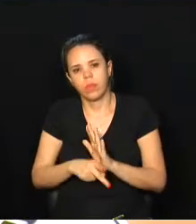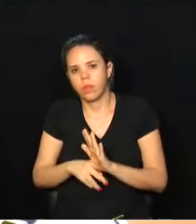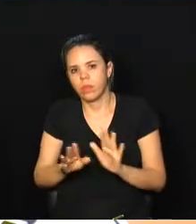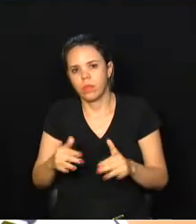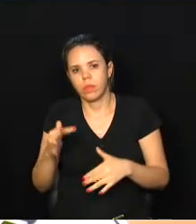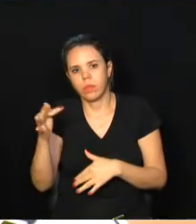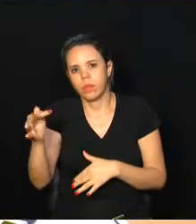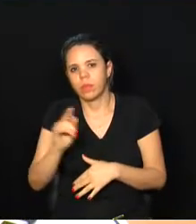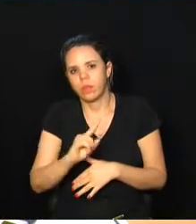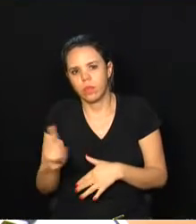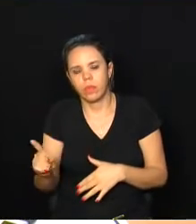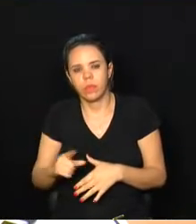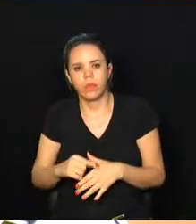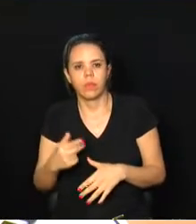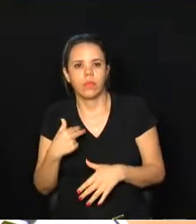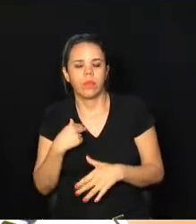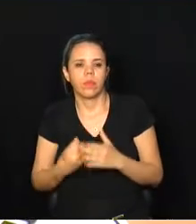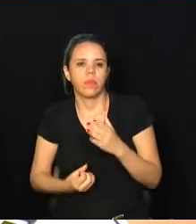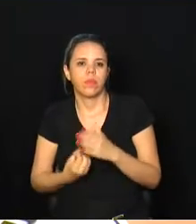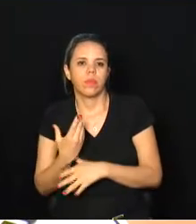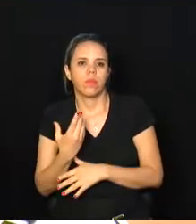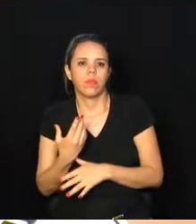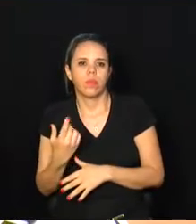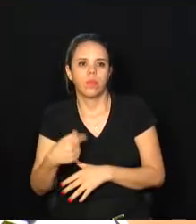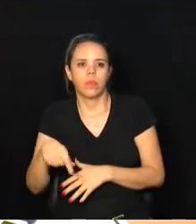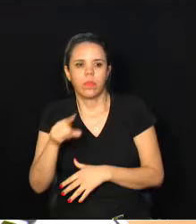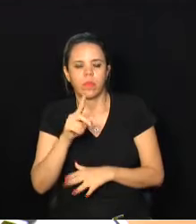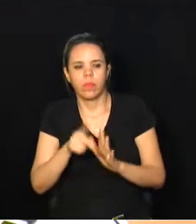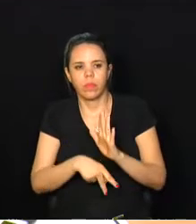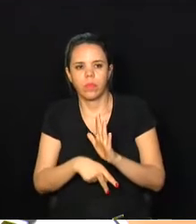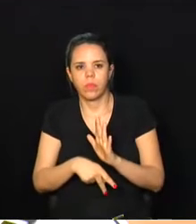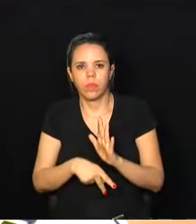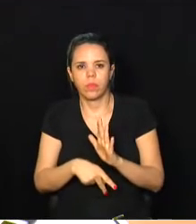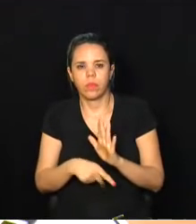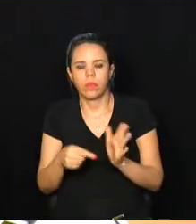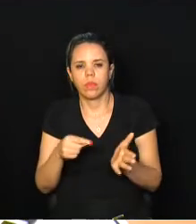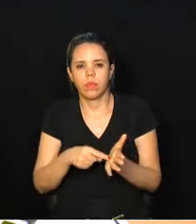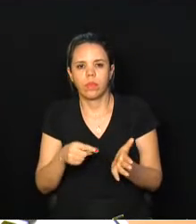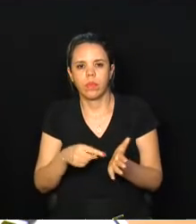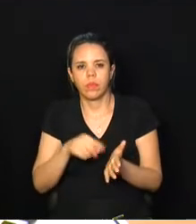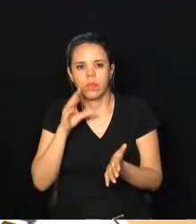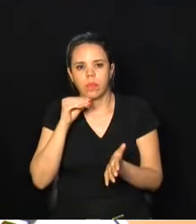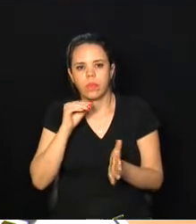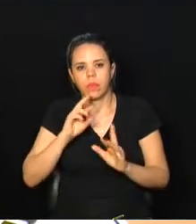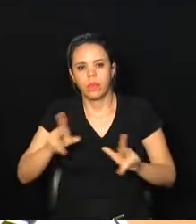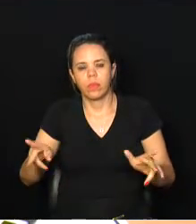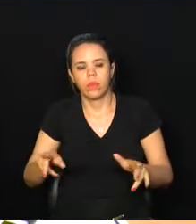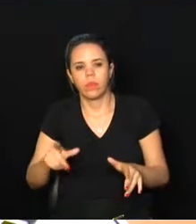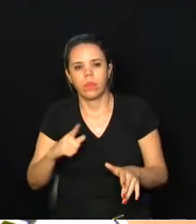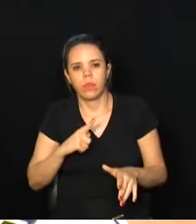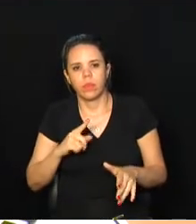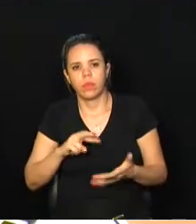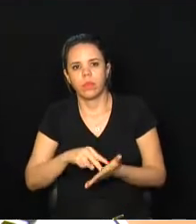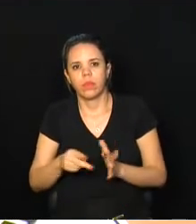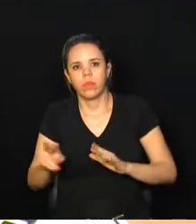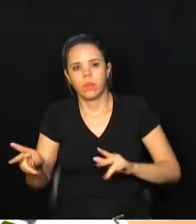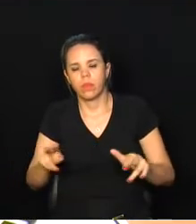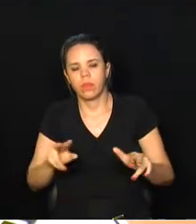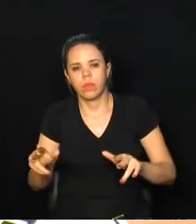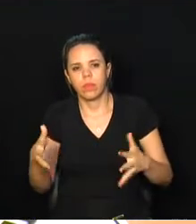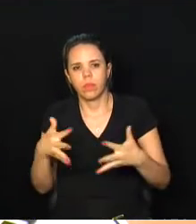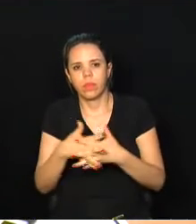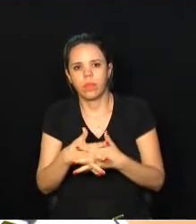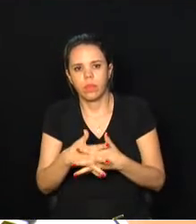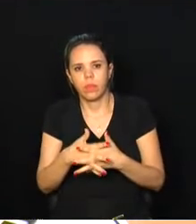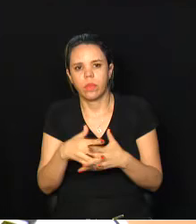lá na frente. O que não pode acontecer é que cada projeto que caia na mão de um servidor diferente tem uma interpretação diferente e isso é um